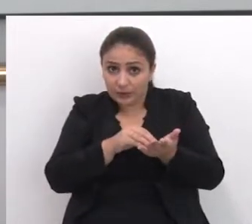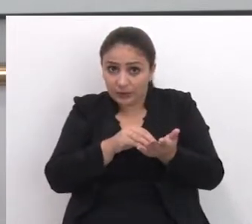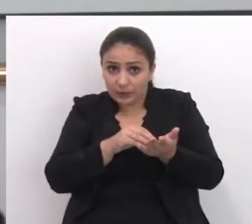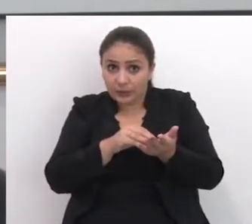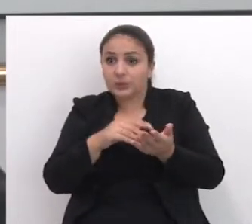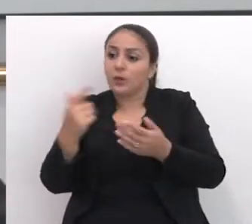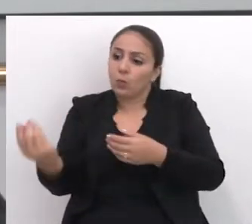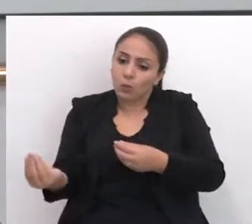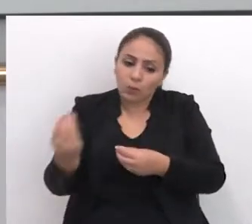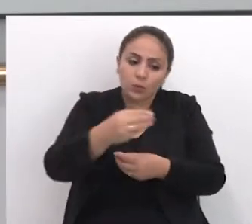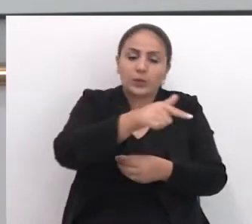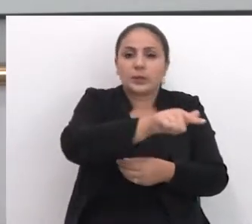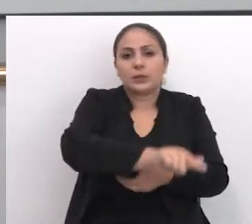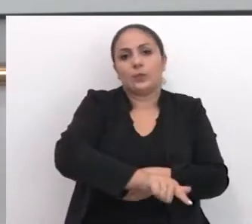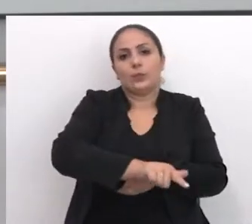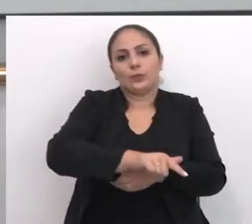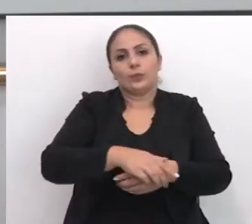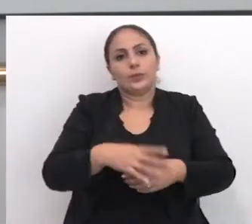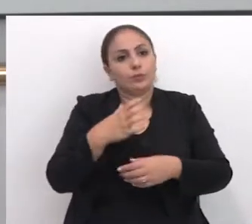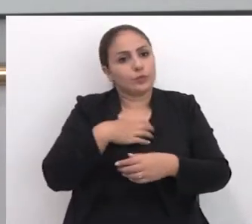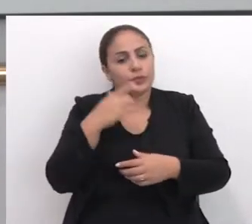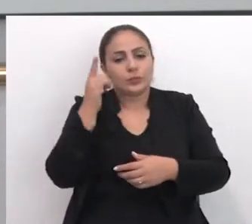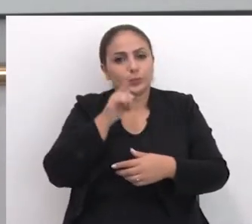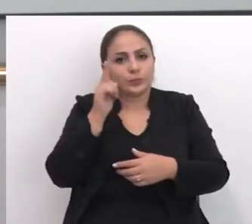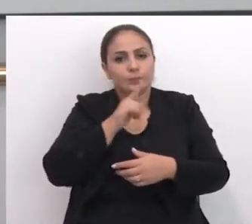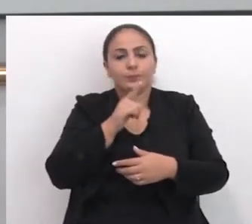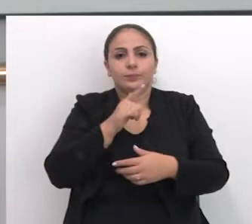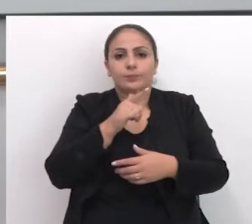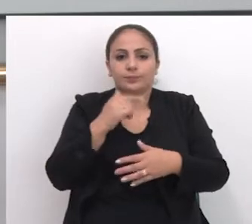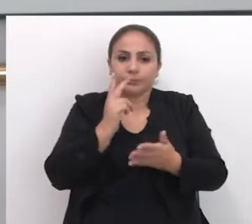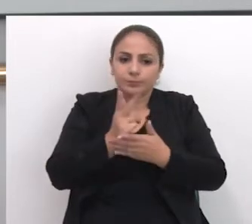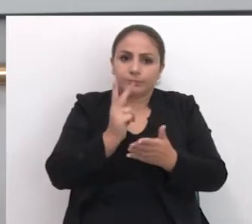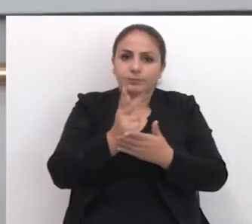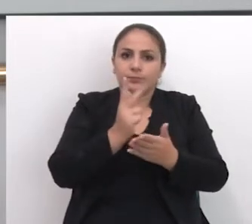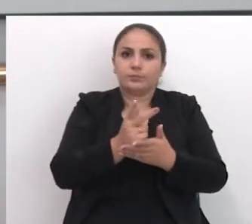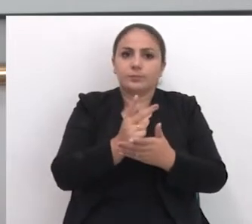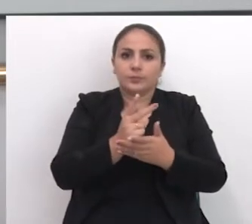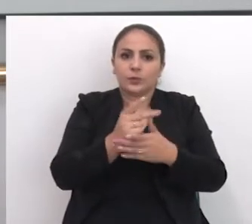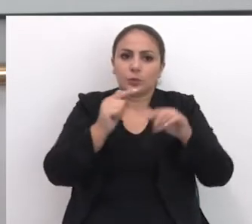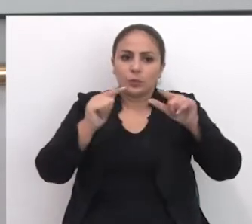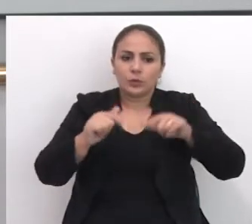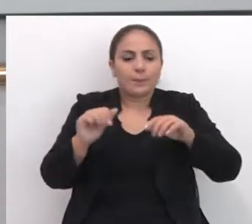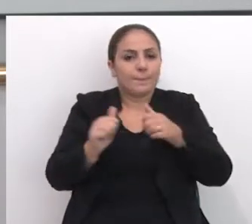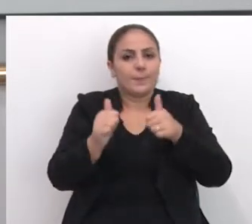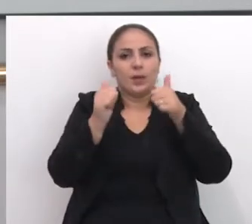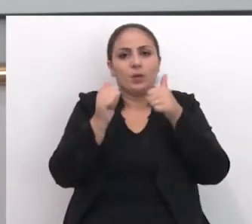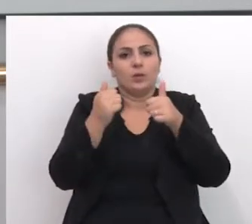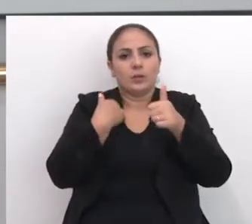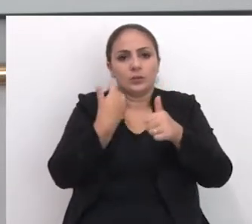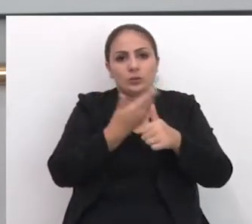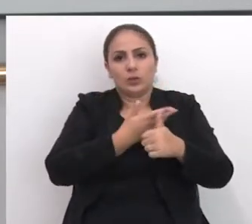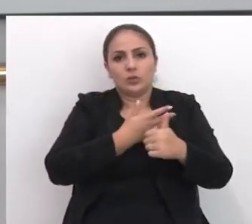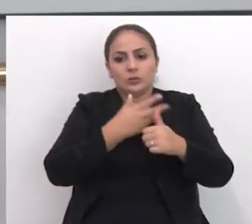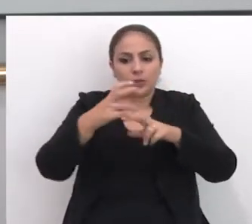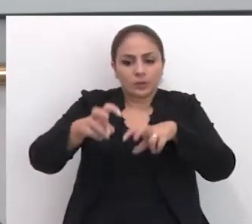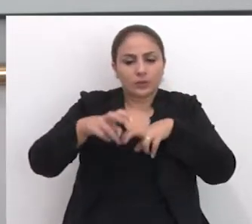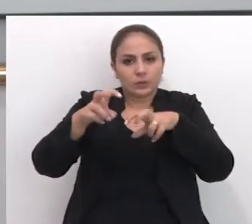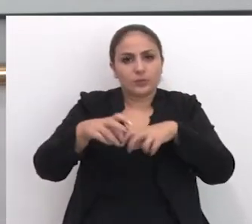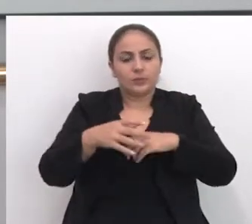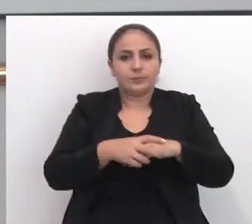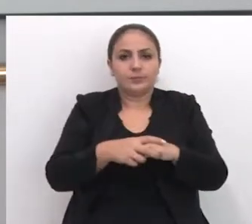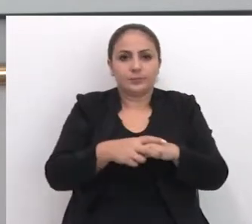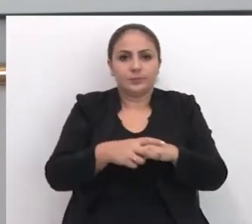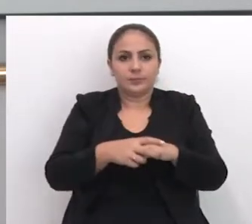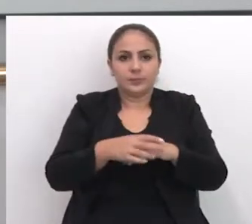brita, larga novamente, porque é desse jeito que nós conseguimos manter as estradas um pouquinho melhor para os nossos